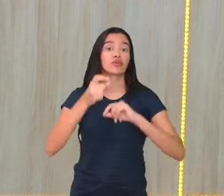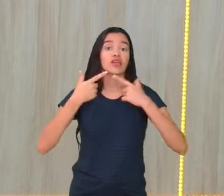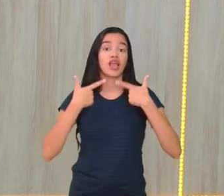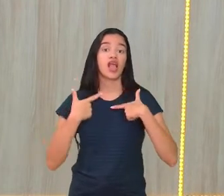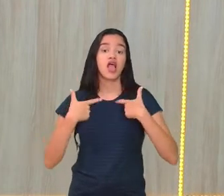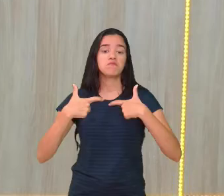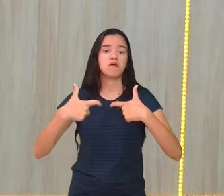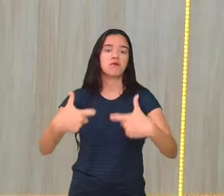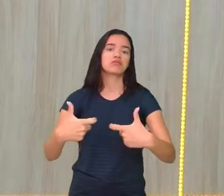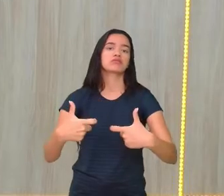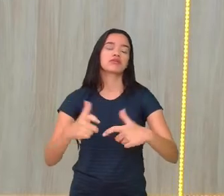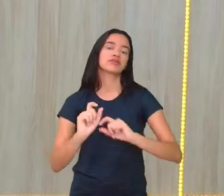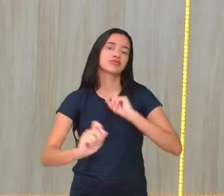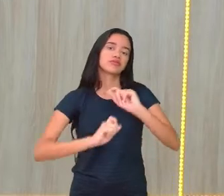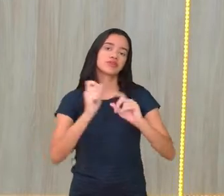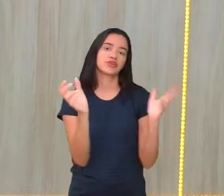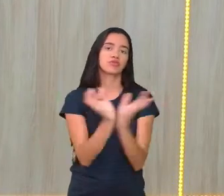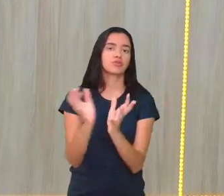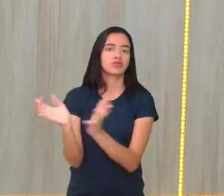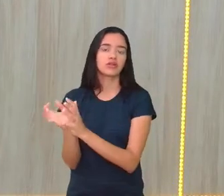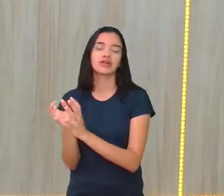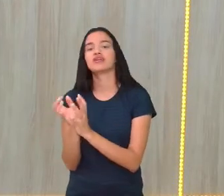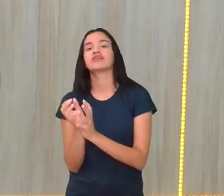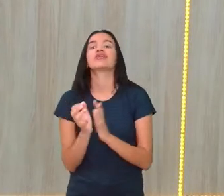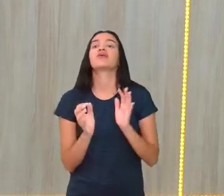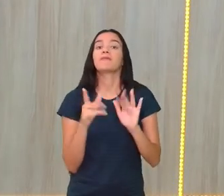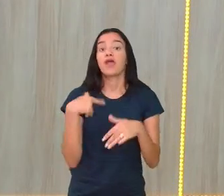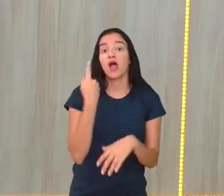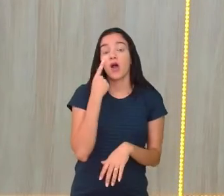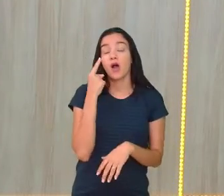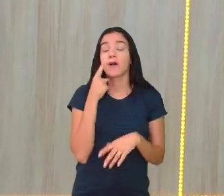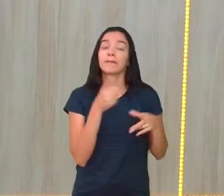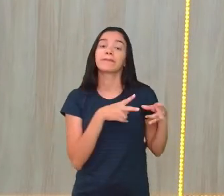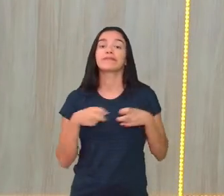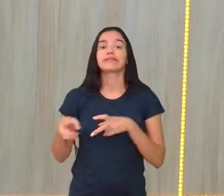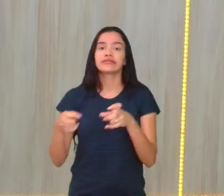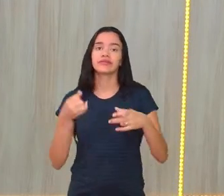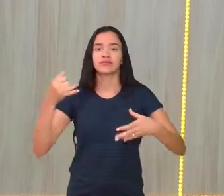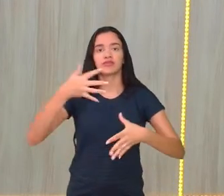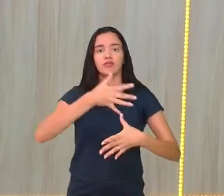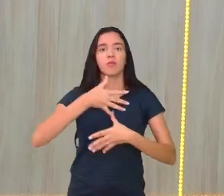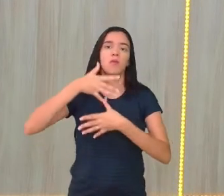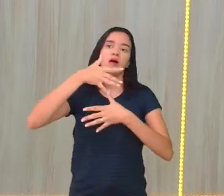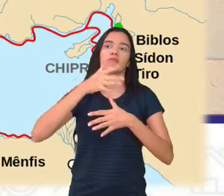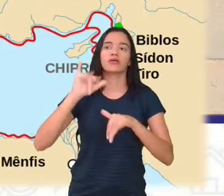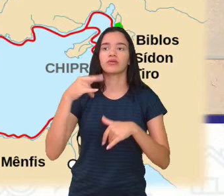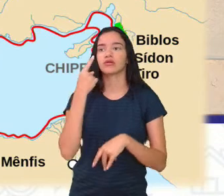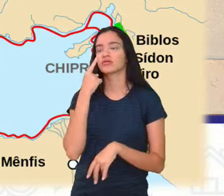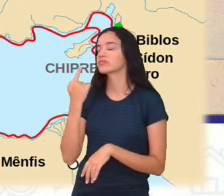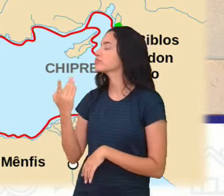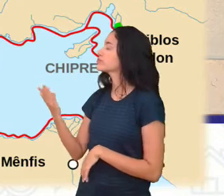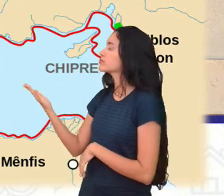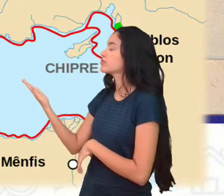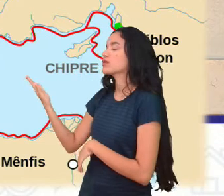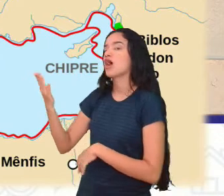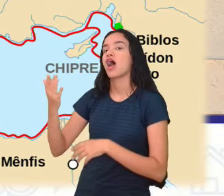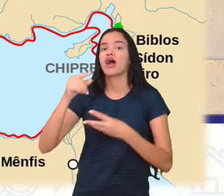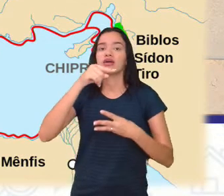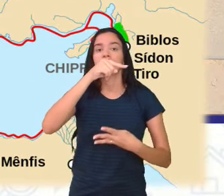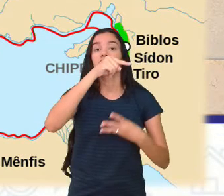né? Que foi uma colônia de fundação fenícia. Observa aqui no mapa, ó, as